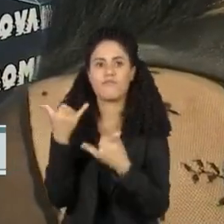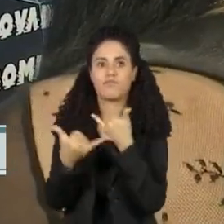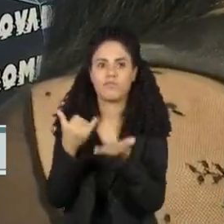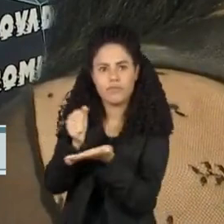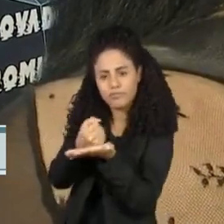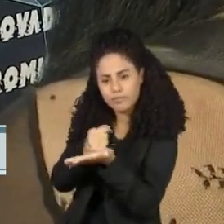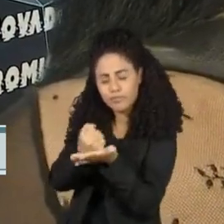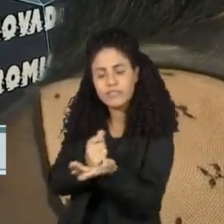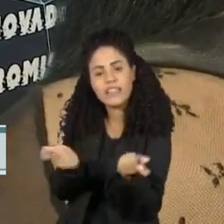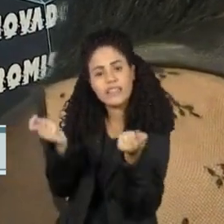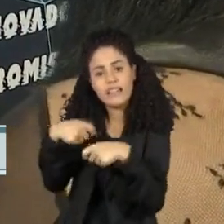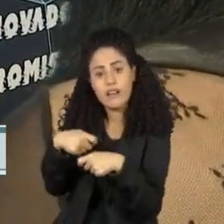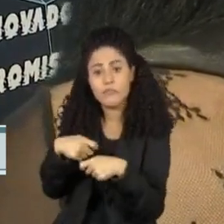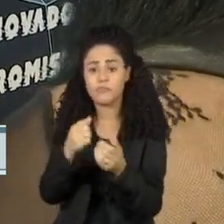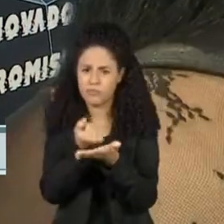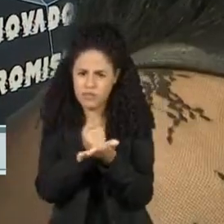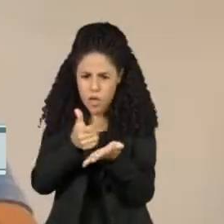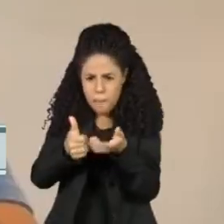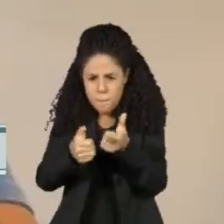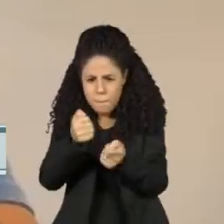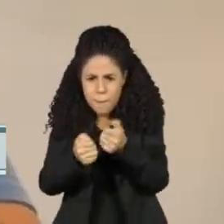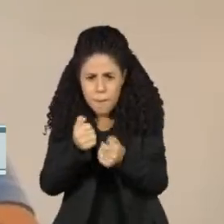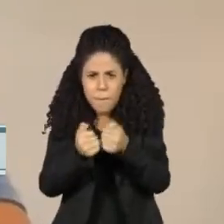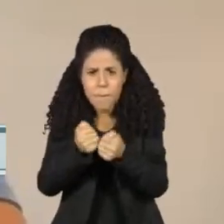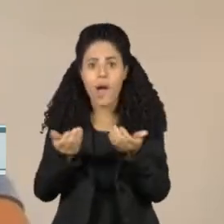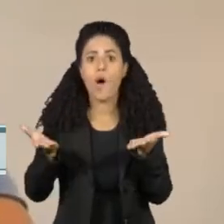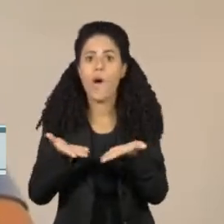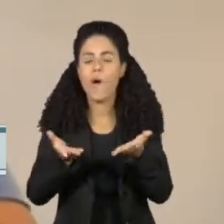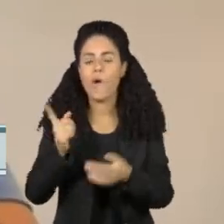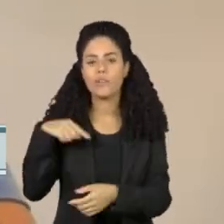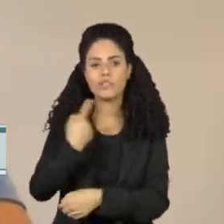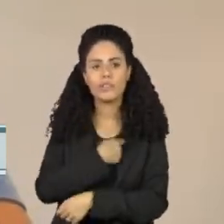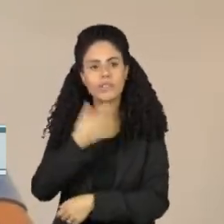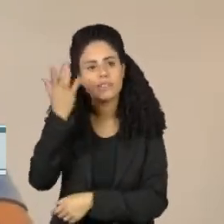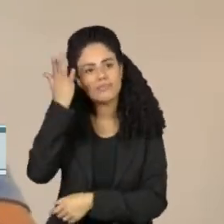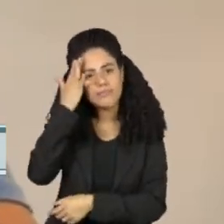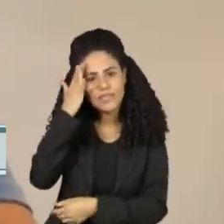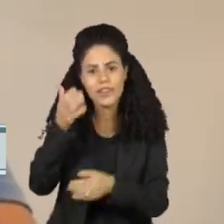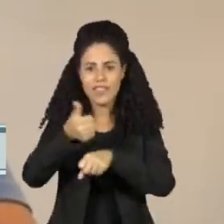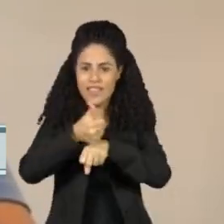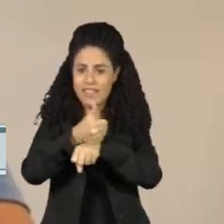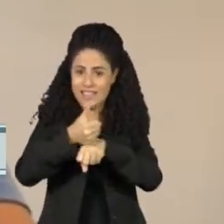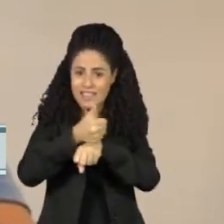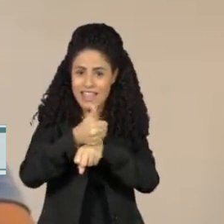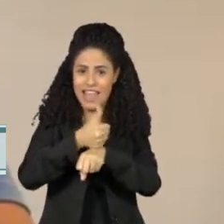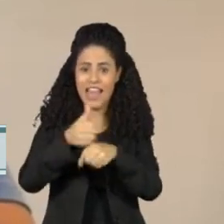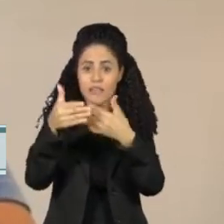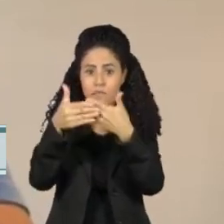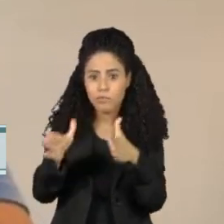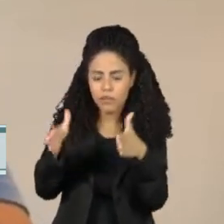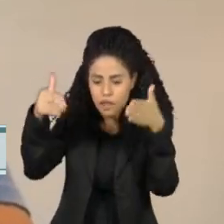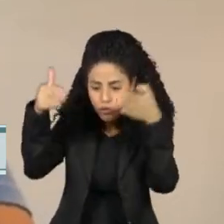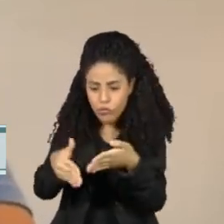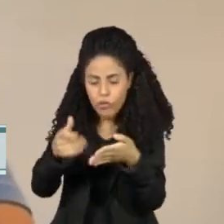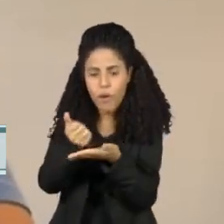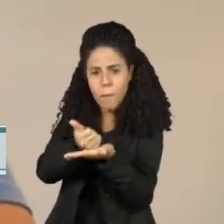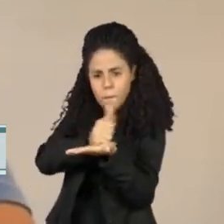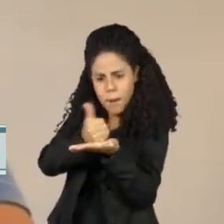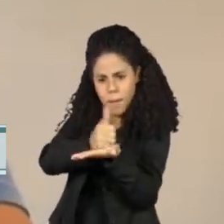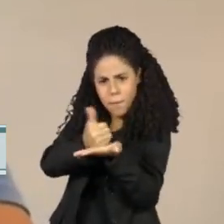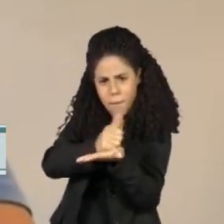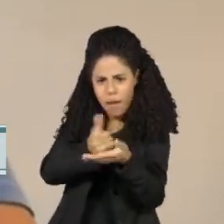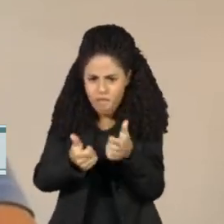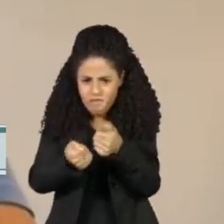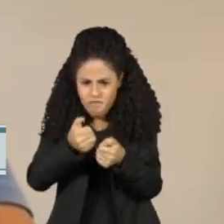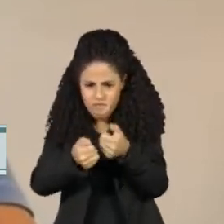mercado de games ele é um setor hoje a gente tem atletas de alto rendimento dentro do setor de games que participam